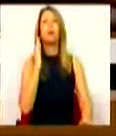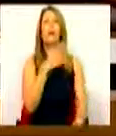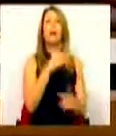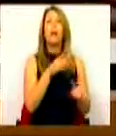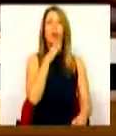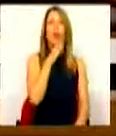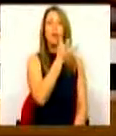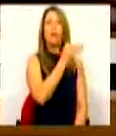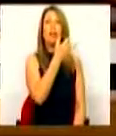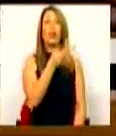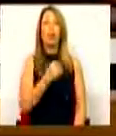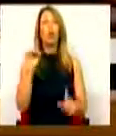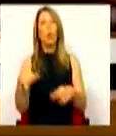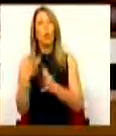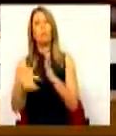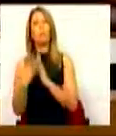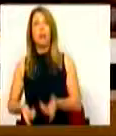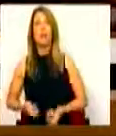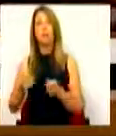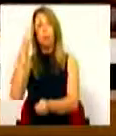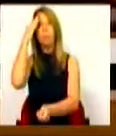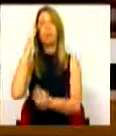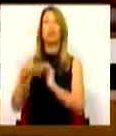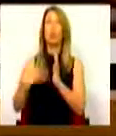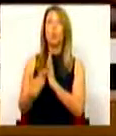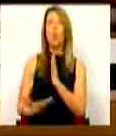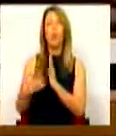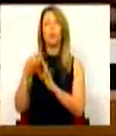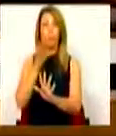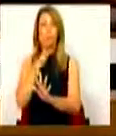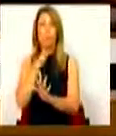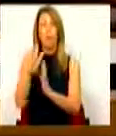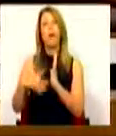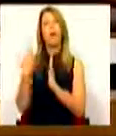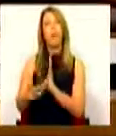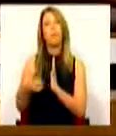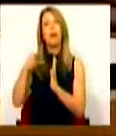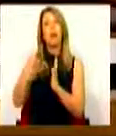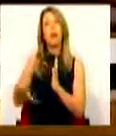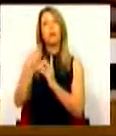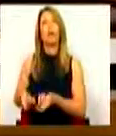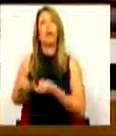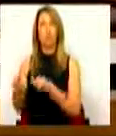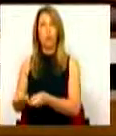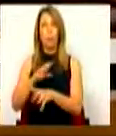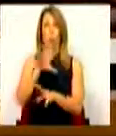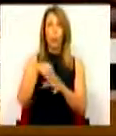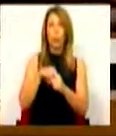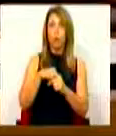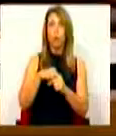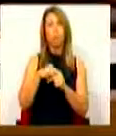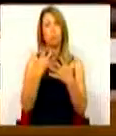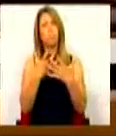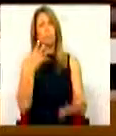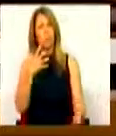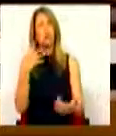plano de investimento previsto para a ferrovia no quadro do Plano Nacional de Investimentos. Neste contexto, sublinhamos e felicitamos o